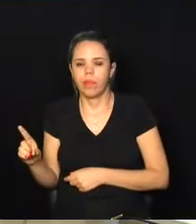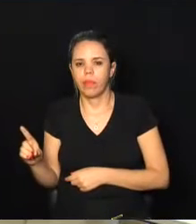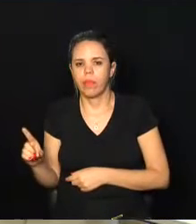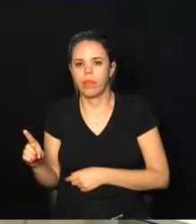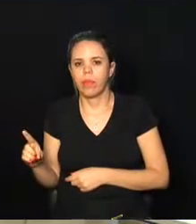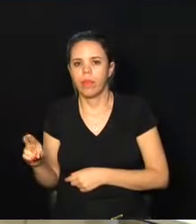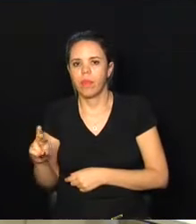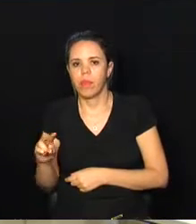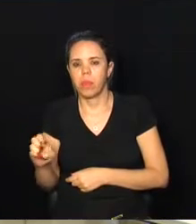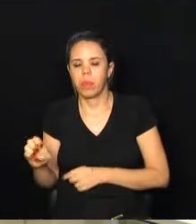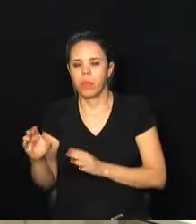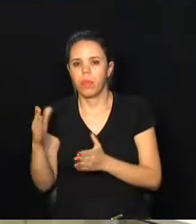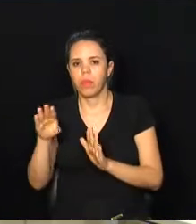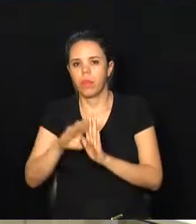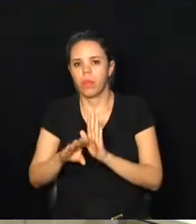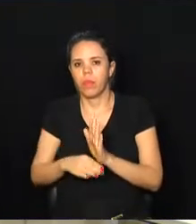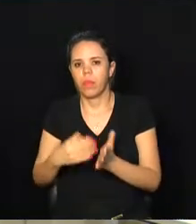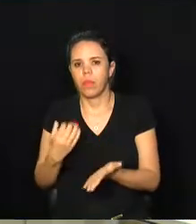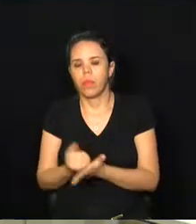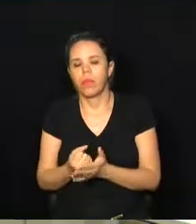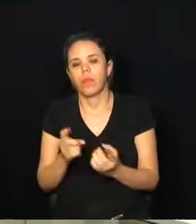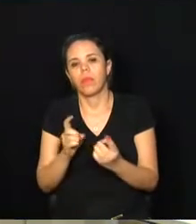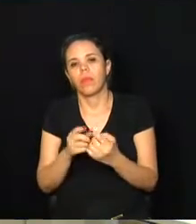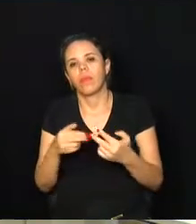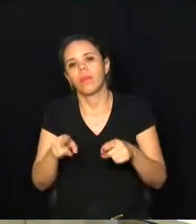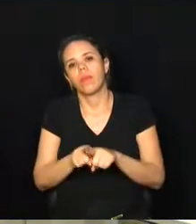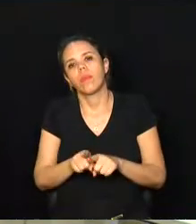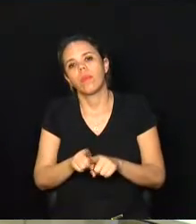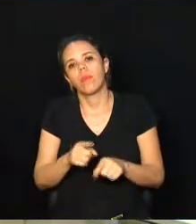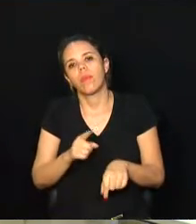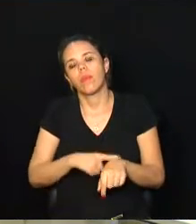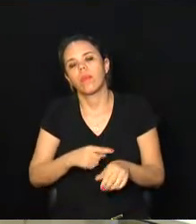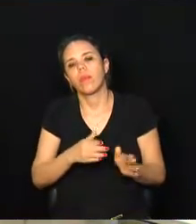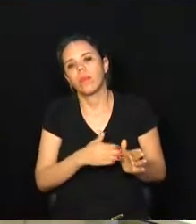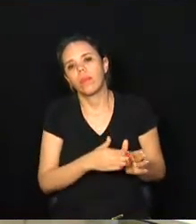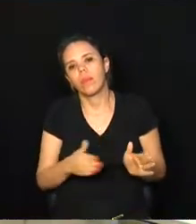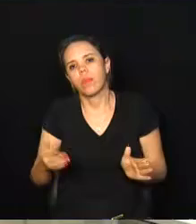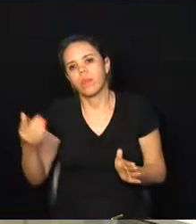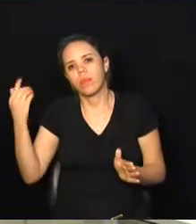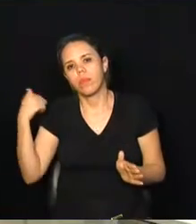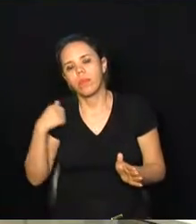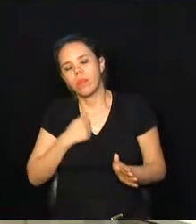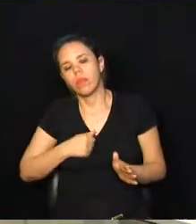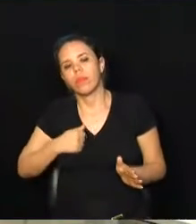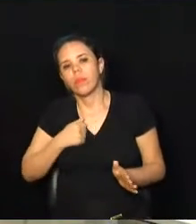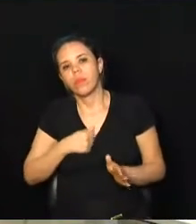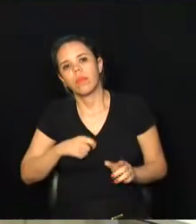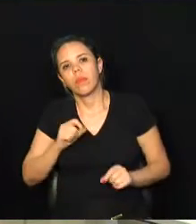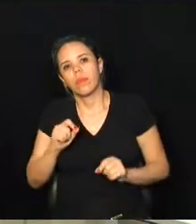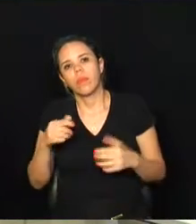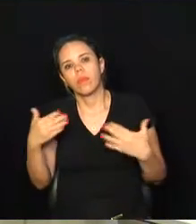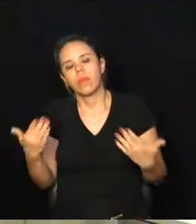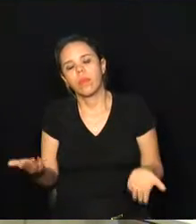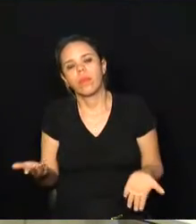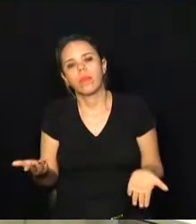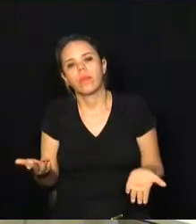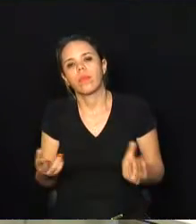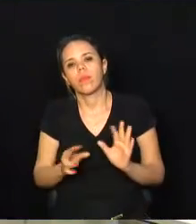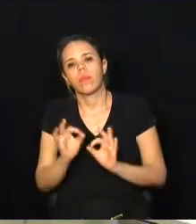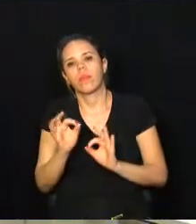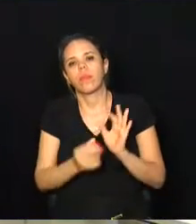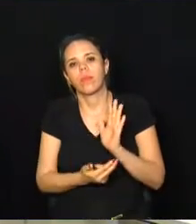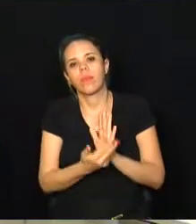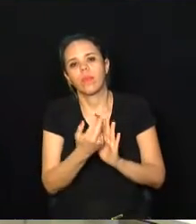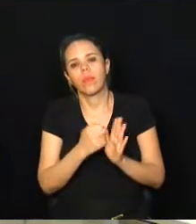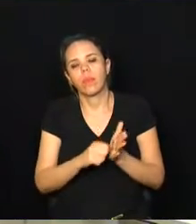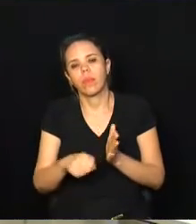Revit, programas paramétricos e tudo. E, há pouco tempo, eu tive muitas saudades de quando a gente desenhava na mão,